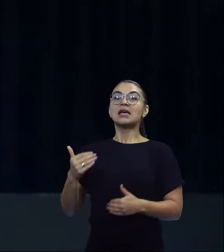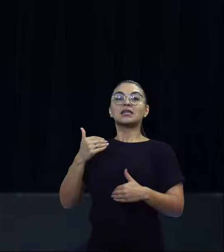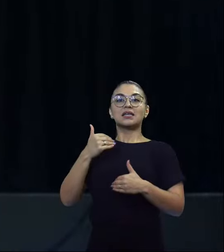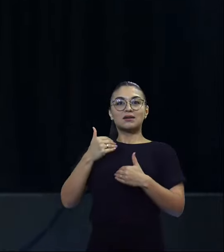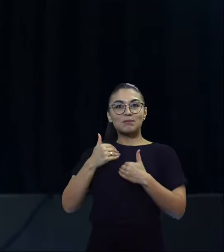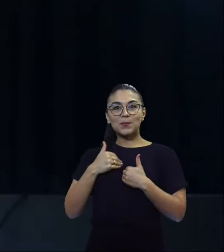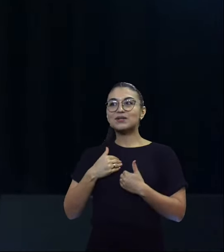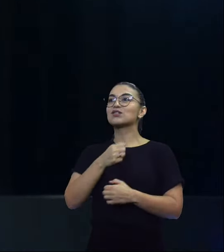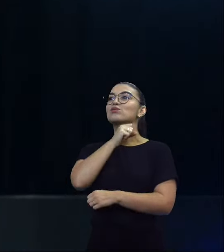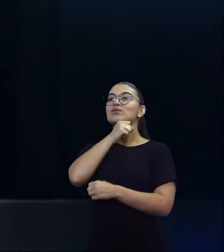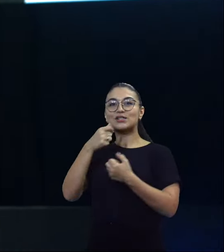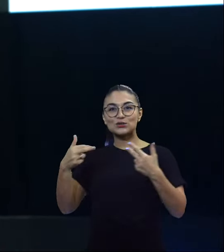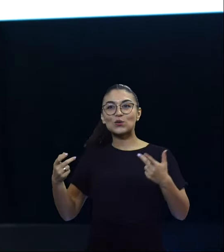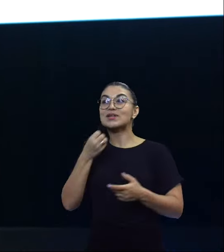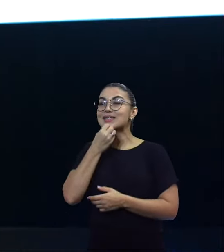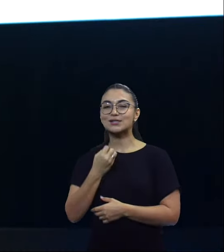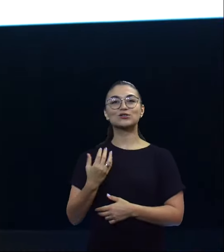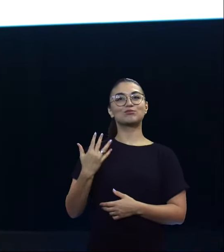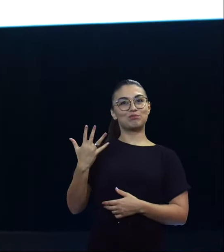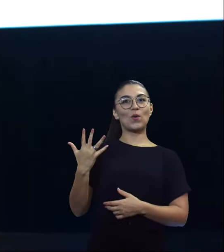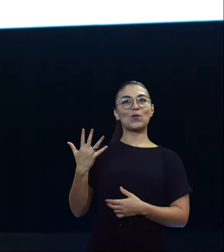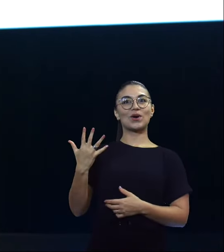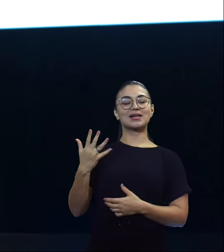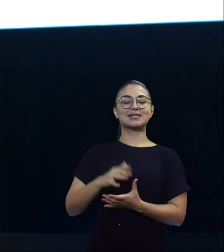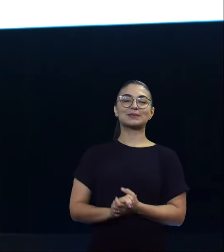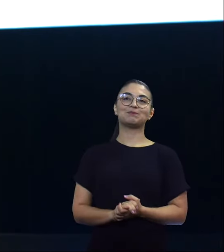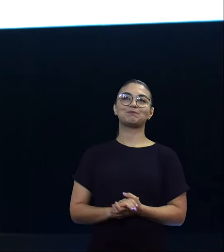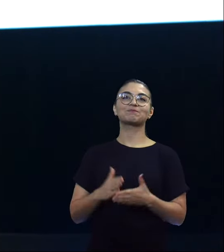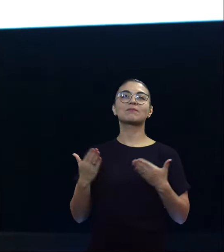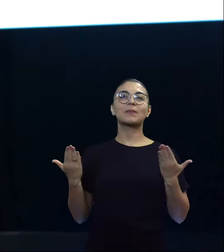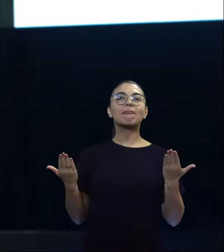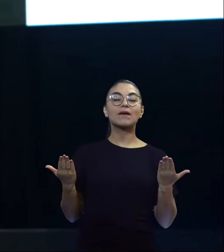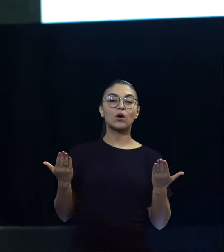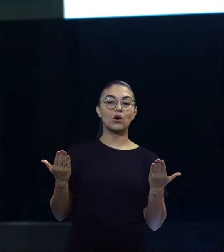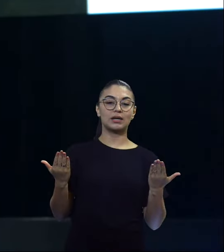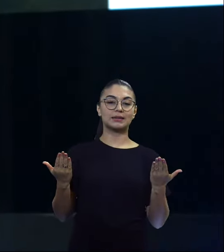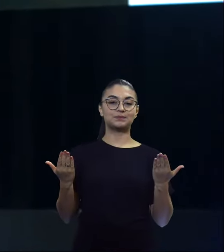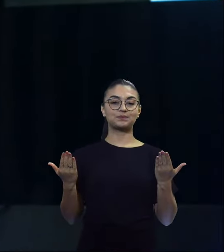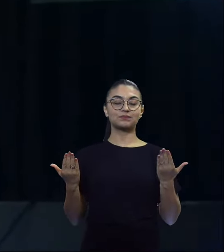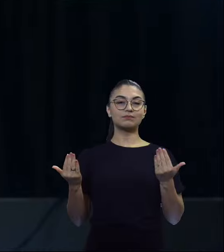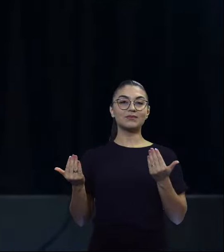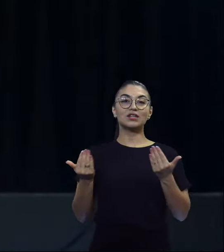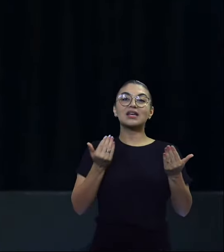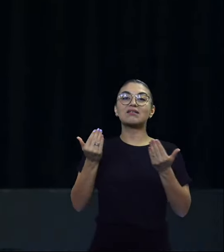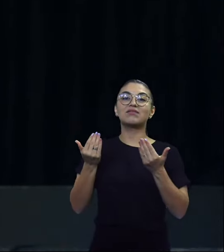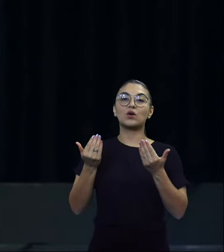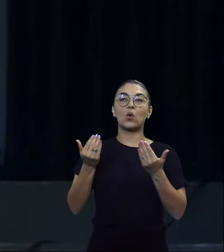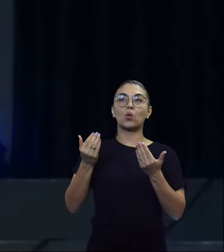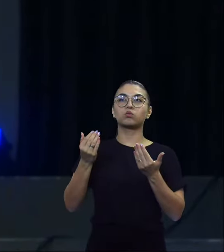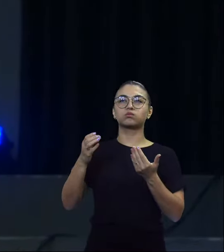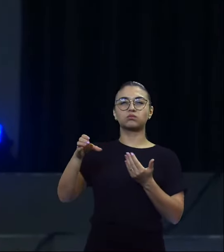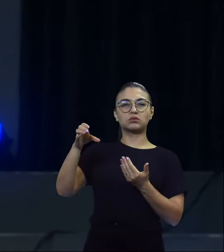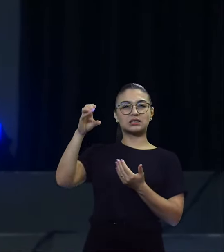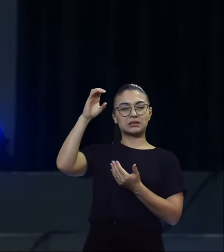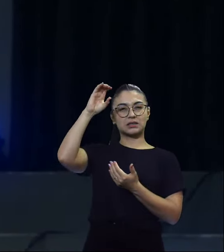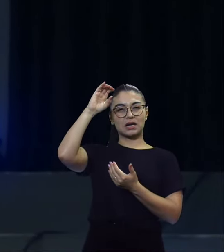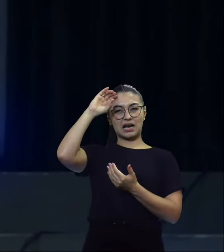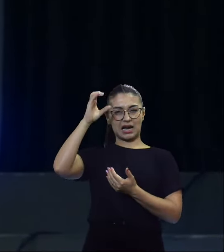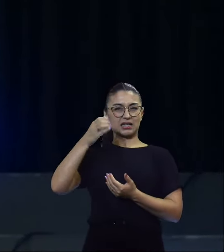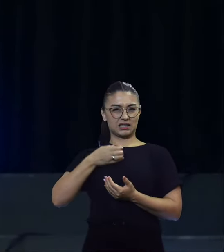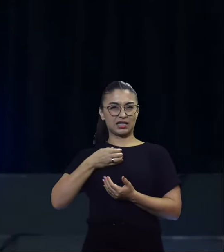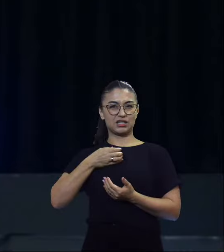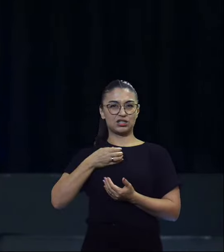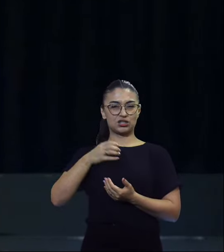dois extremos não são bons. Agora, não tem a ver o relatório com personalidade. Sabe aquela velha